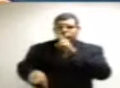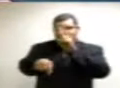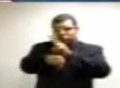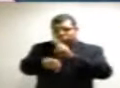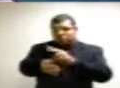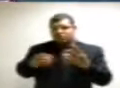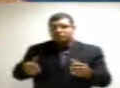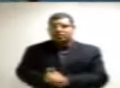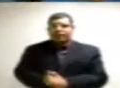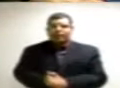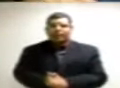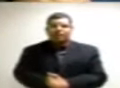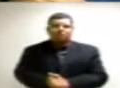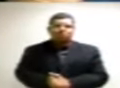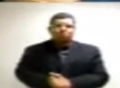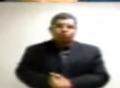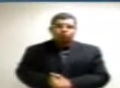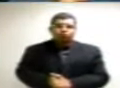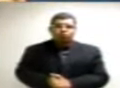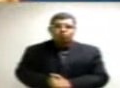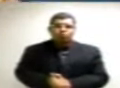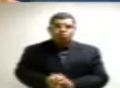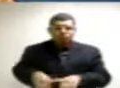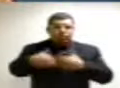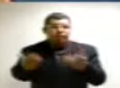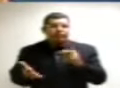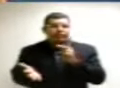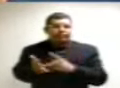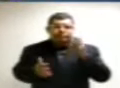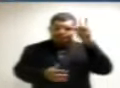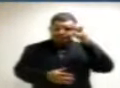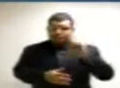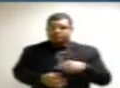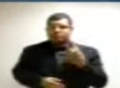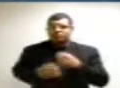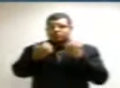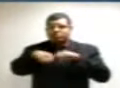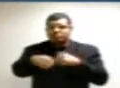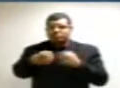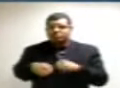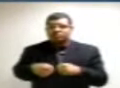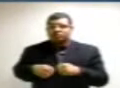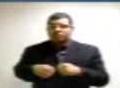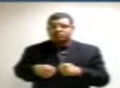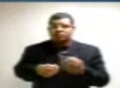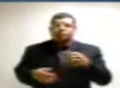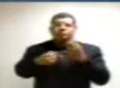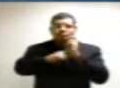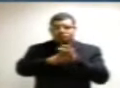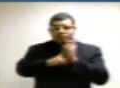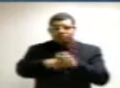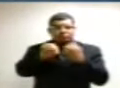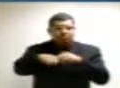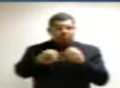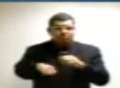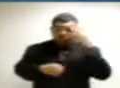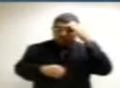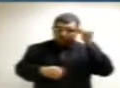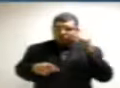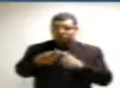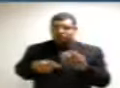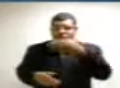de desembargadores. Ora, qual é a verdade nessa história? Nós precisamos, a Assembleia precisa saber porque